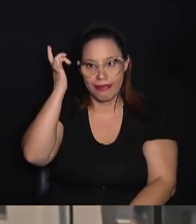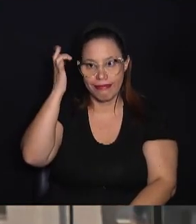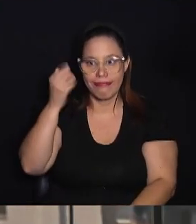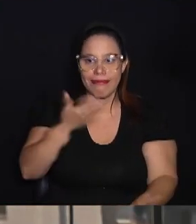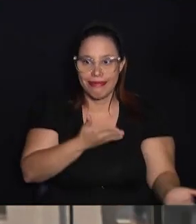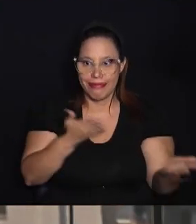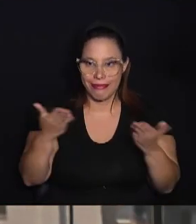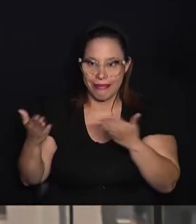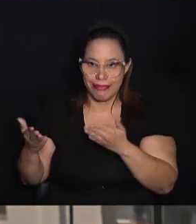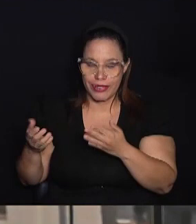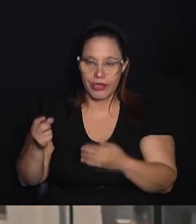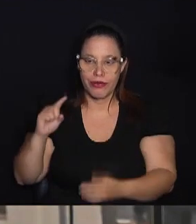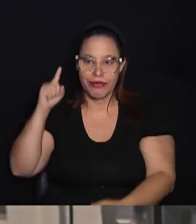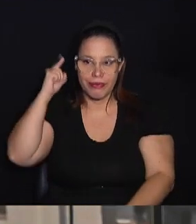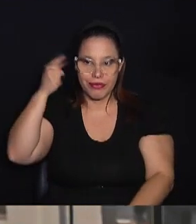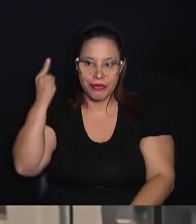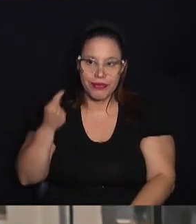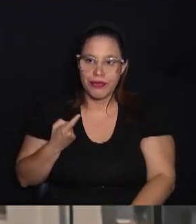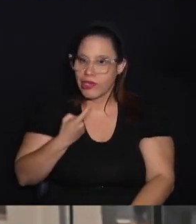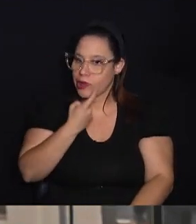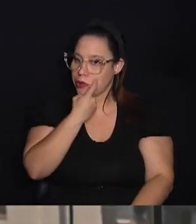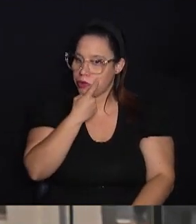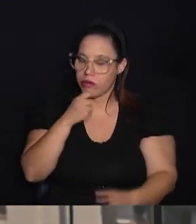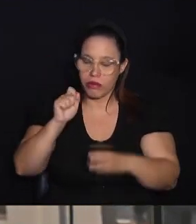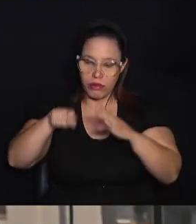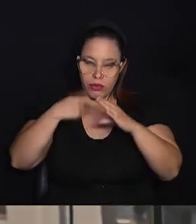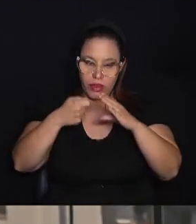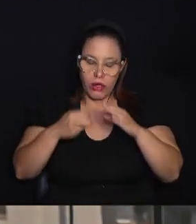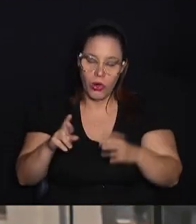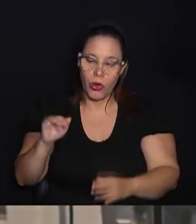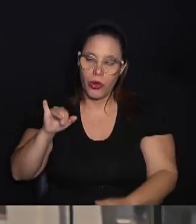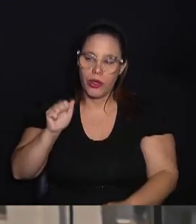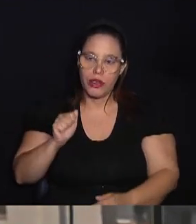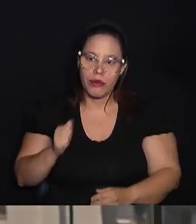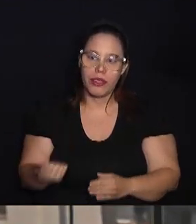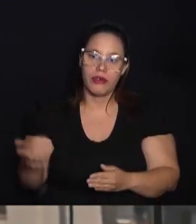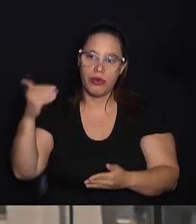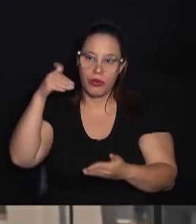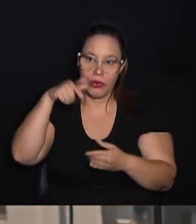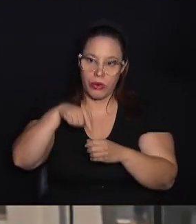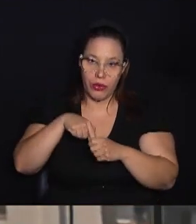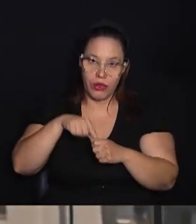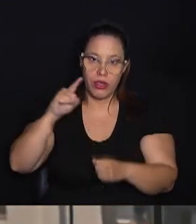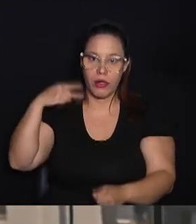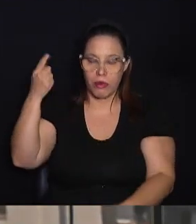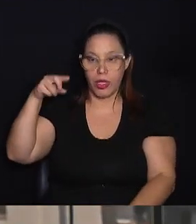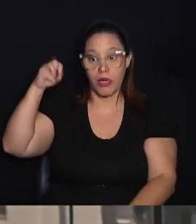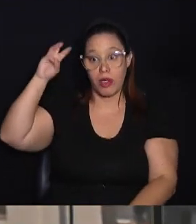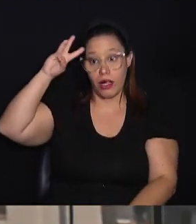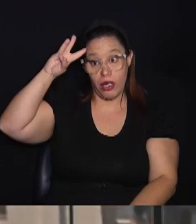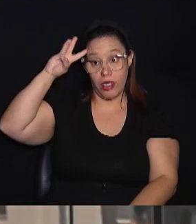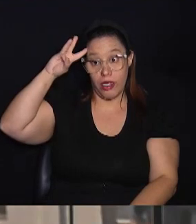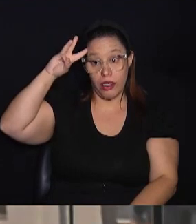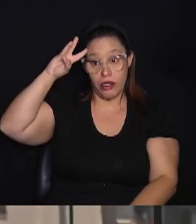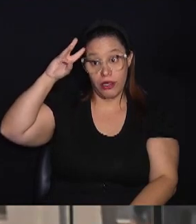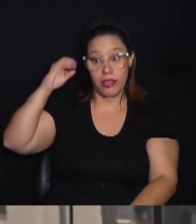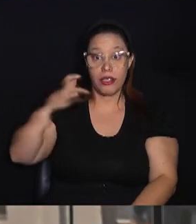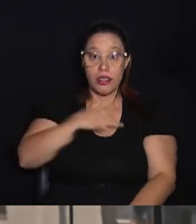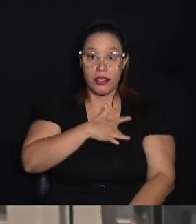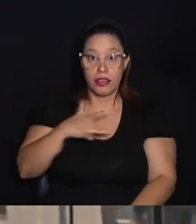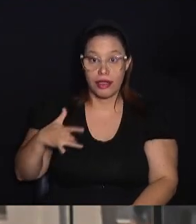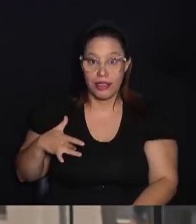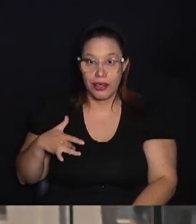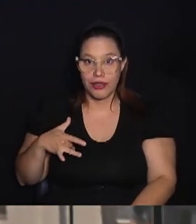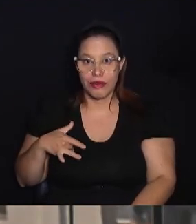com Mir na Abreu aqui no estúdio Câmara eu ruber de Oliveira volto com no estúdio câmara na próxima terça-feira pra gente falar de saúde mas os